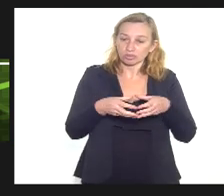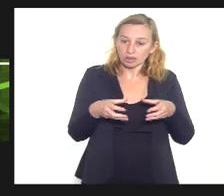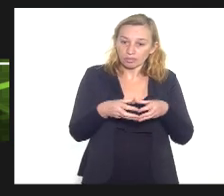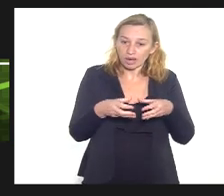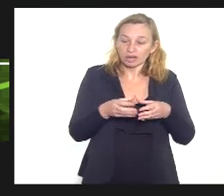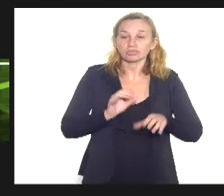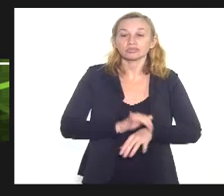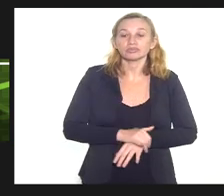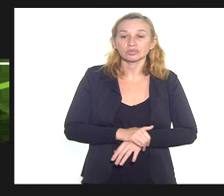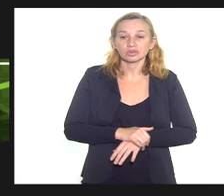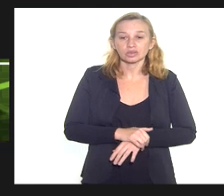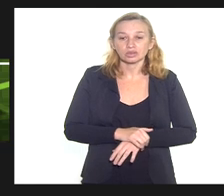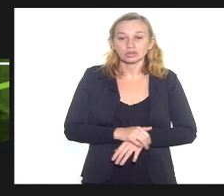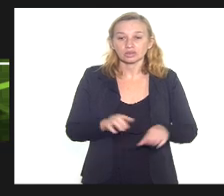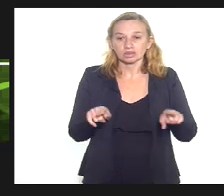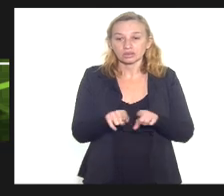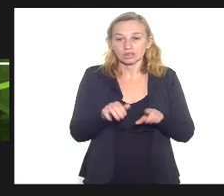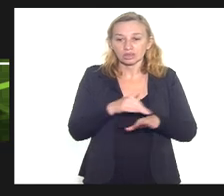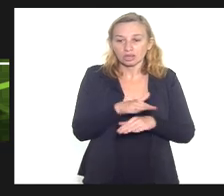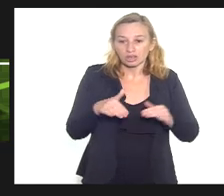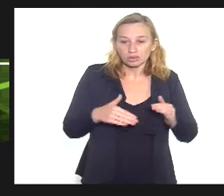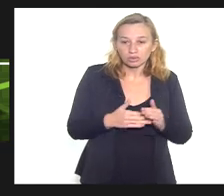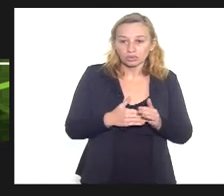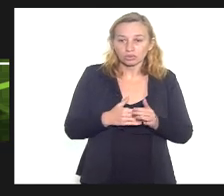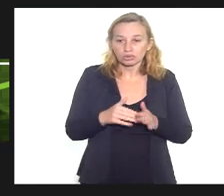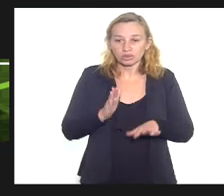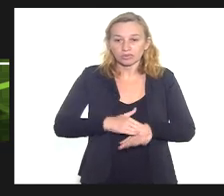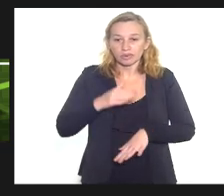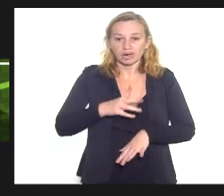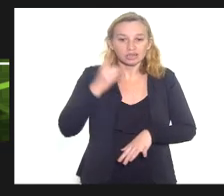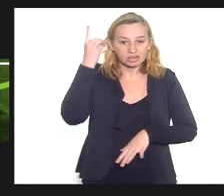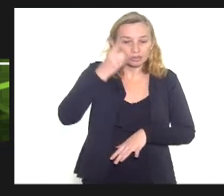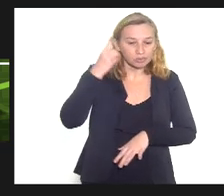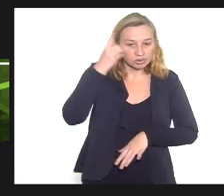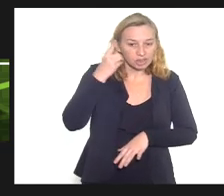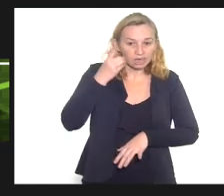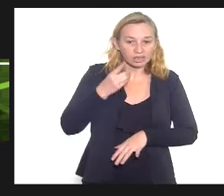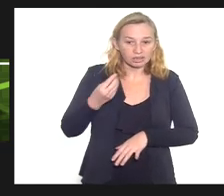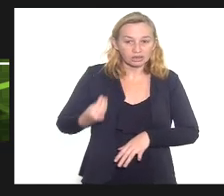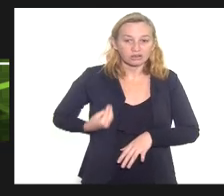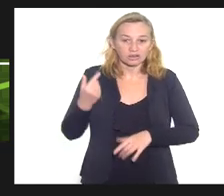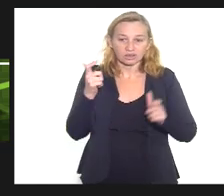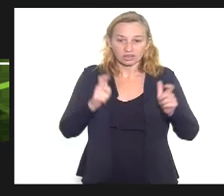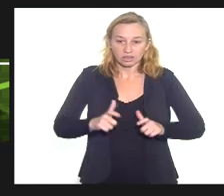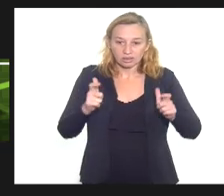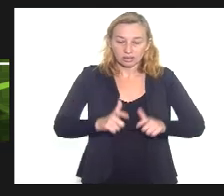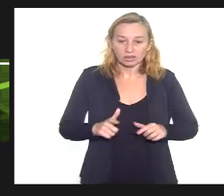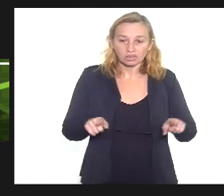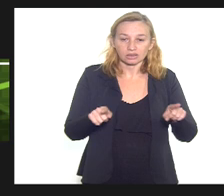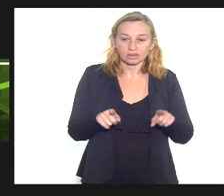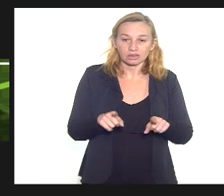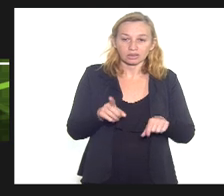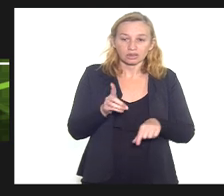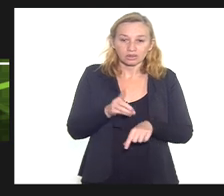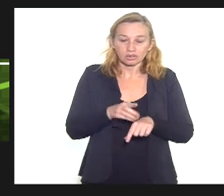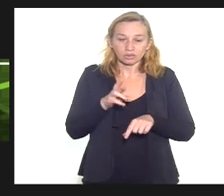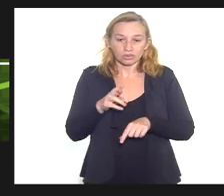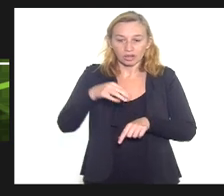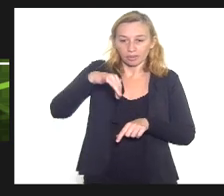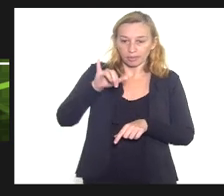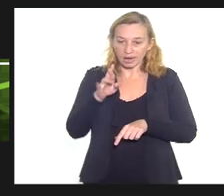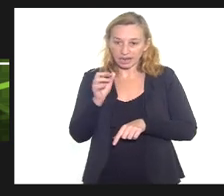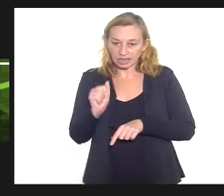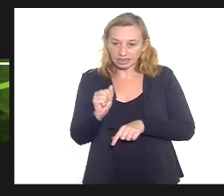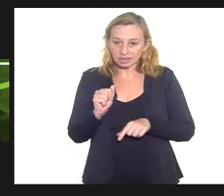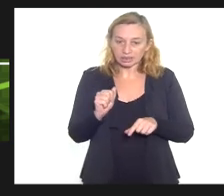comissão, cumprimentar a todos os demais deputados e deputadas aqui presentes, também a doutora Magda Chambriar, membros